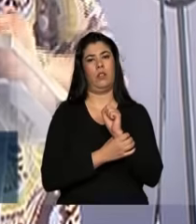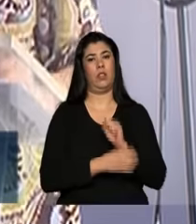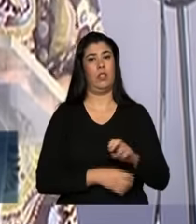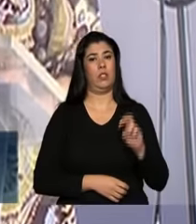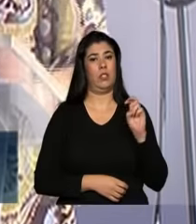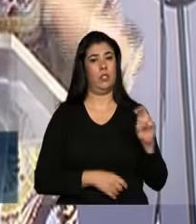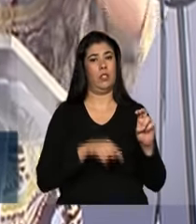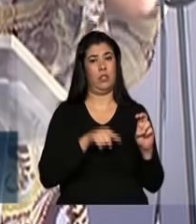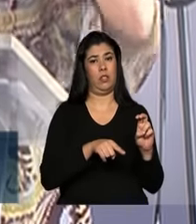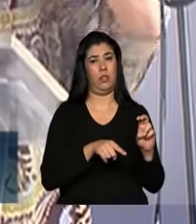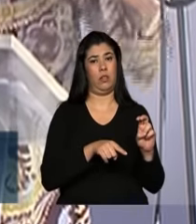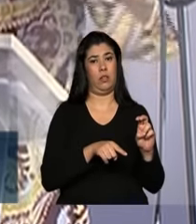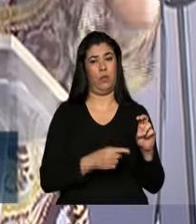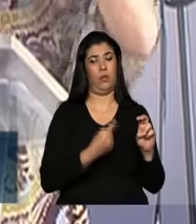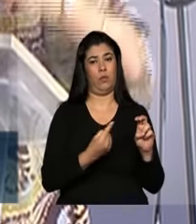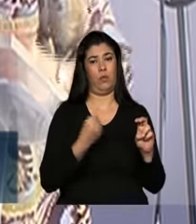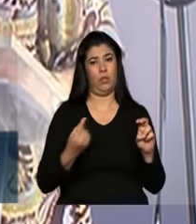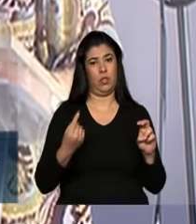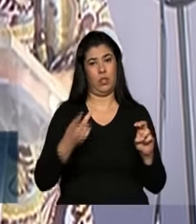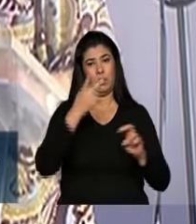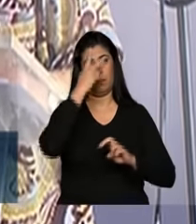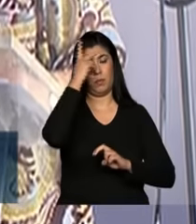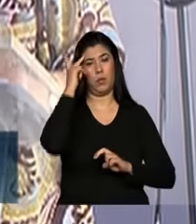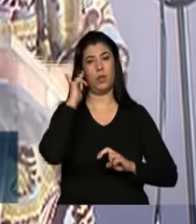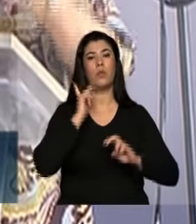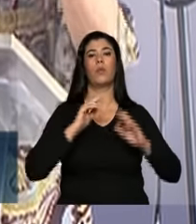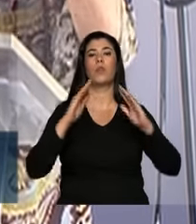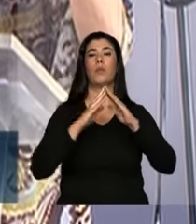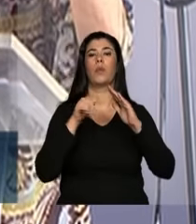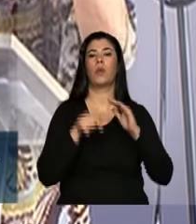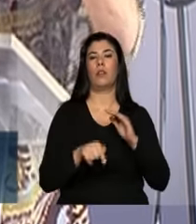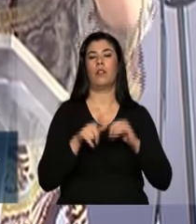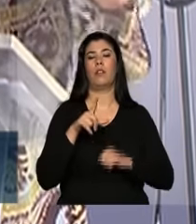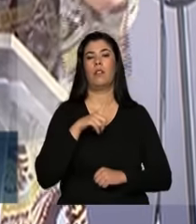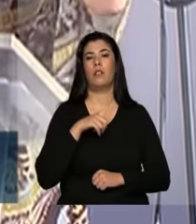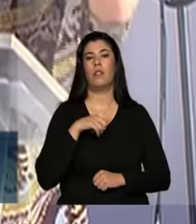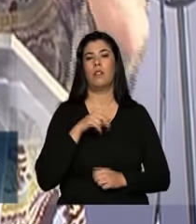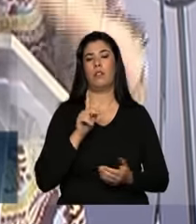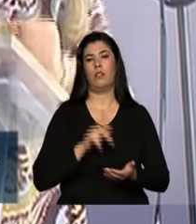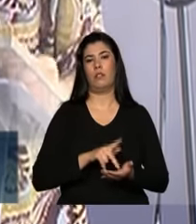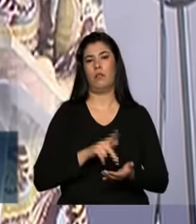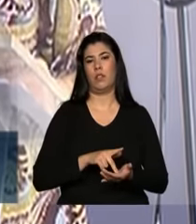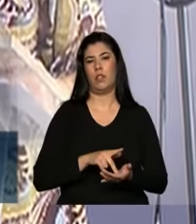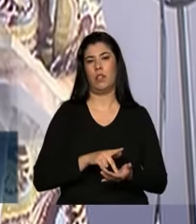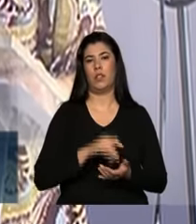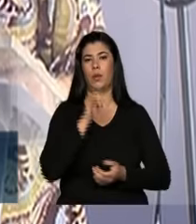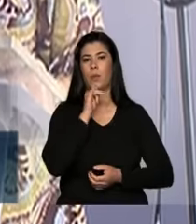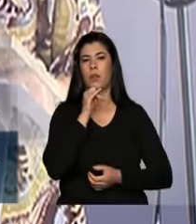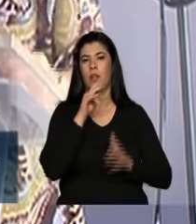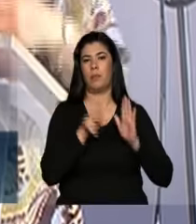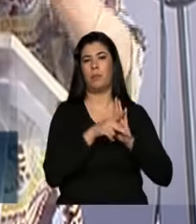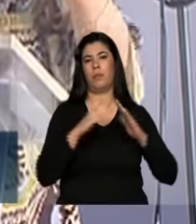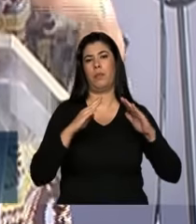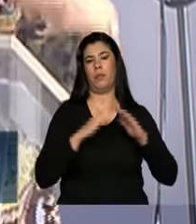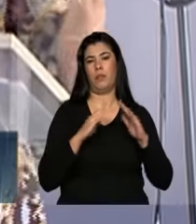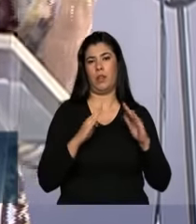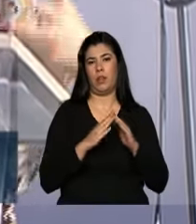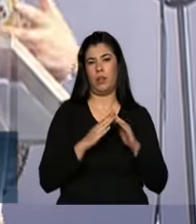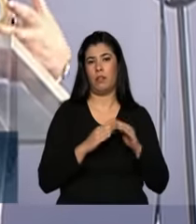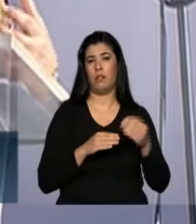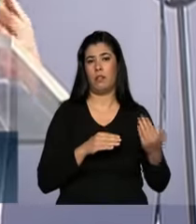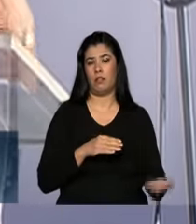cada morador aqui de Juazeiro tenha a sua casa própria, é